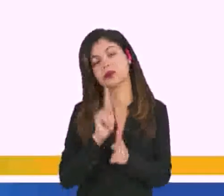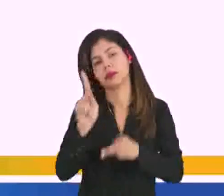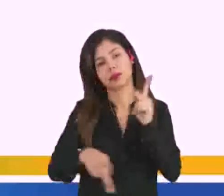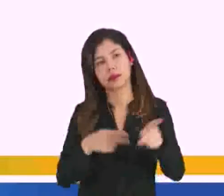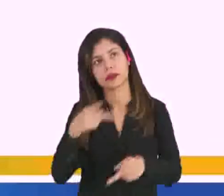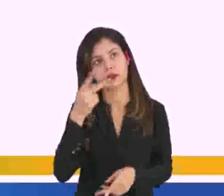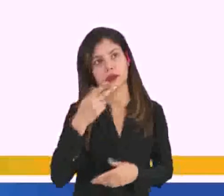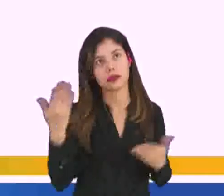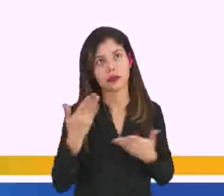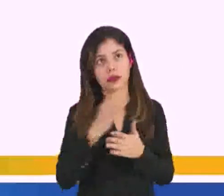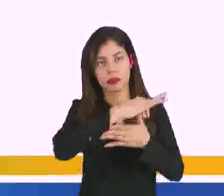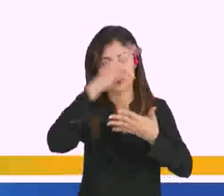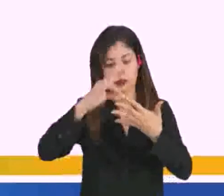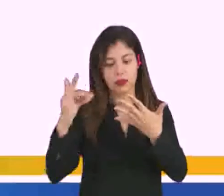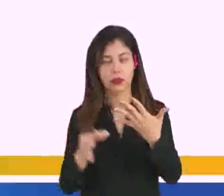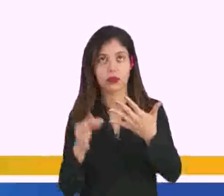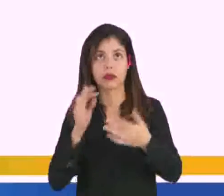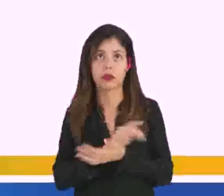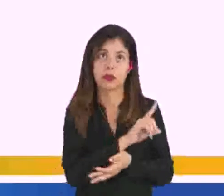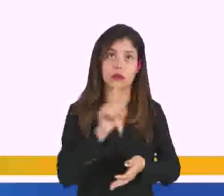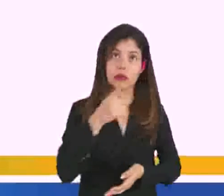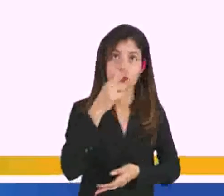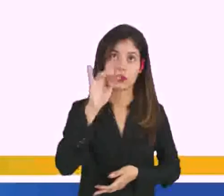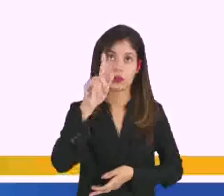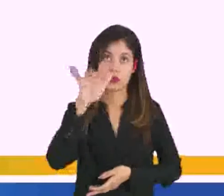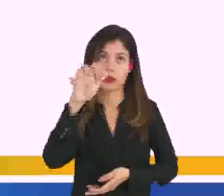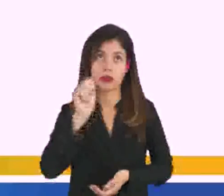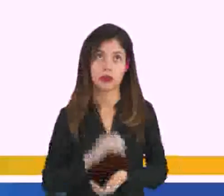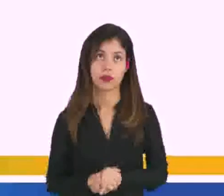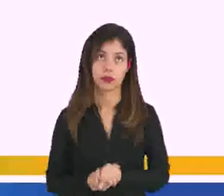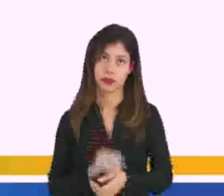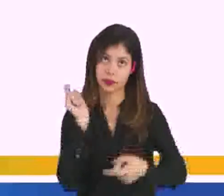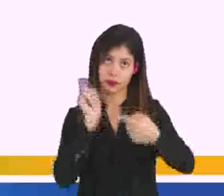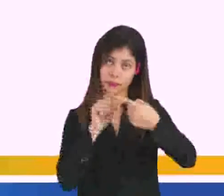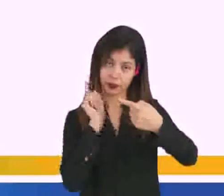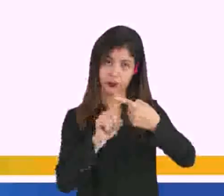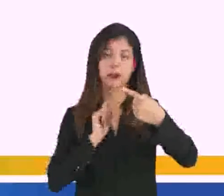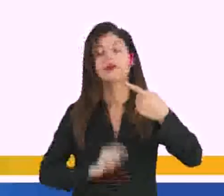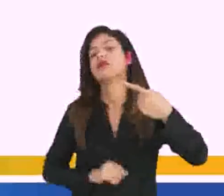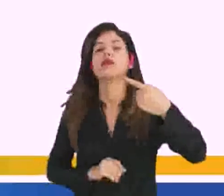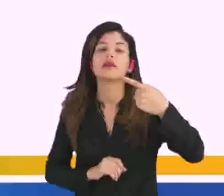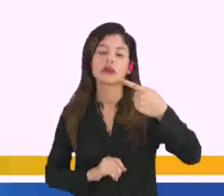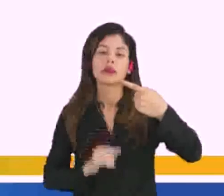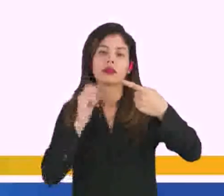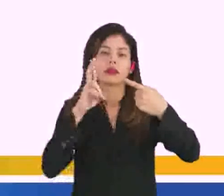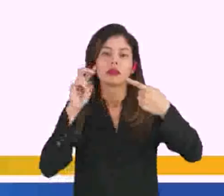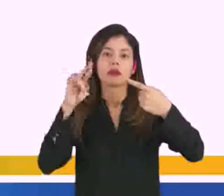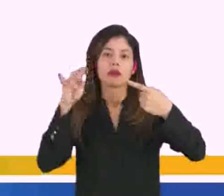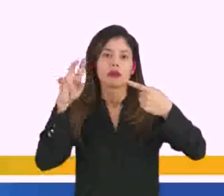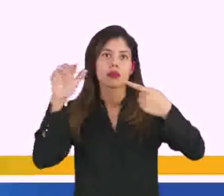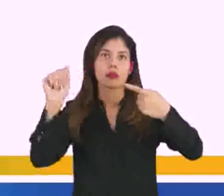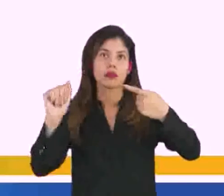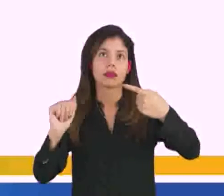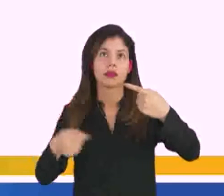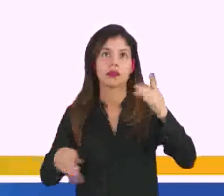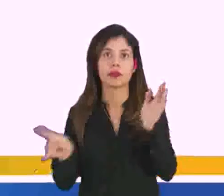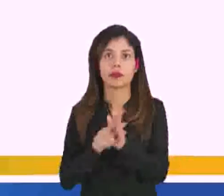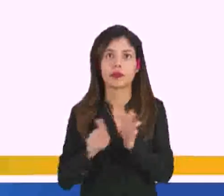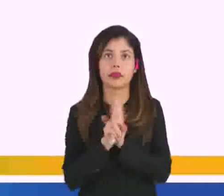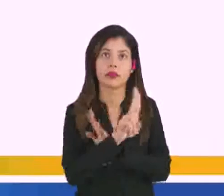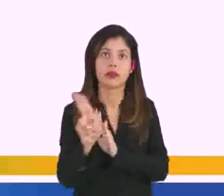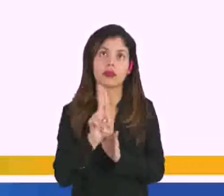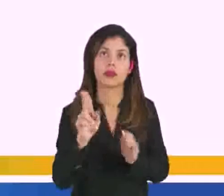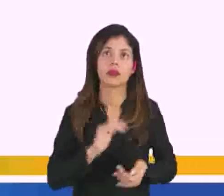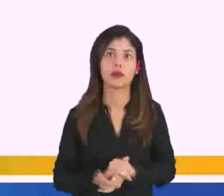Então, vamos falar agora de tipos de amostragem não probabilística. Então, nós temos aí a amostra, né, por conveniência, como o próprio nome